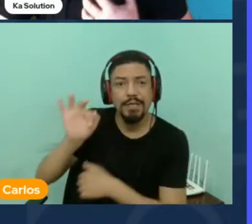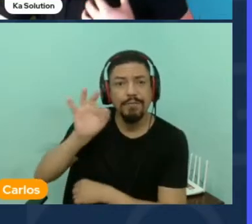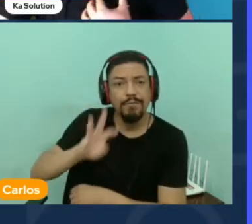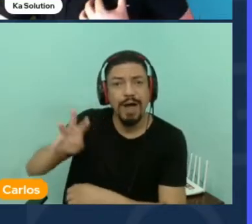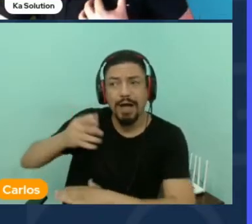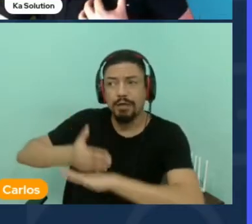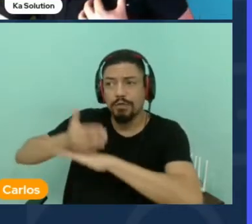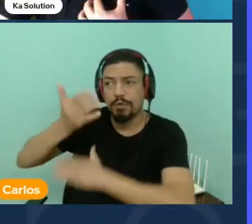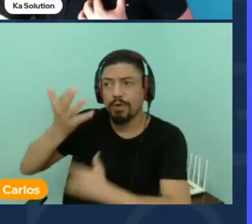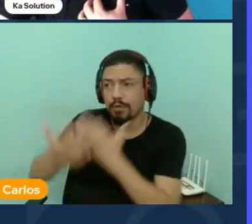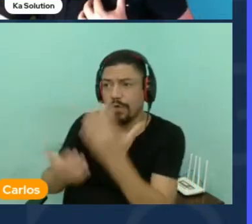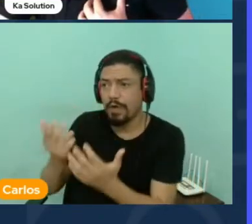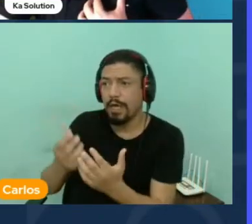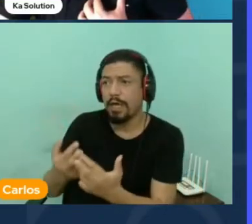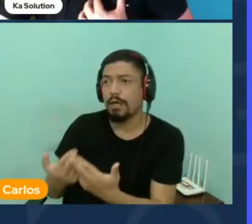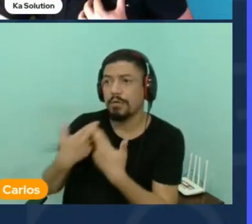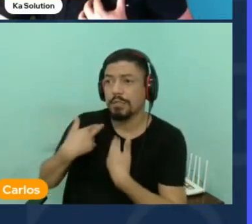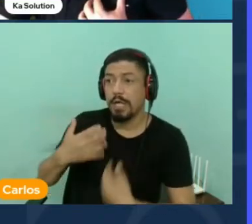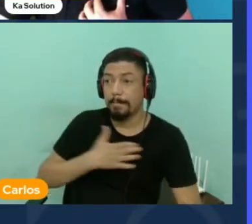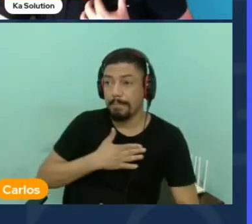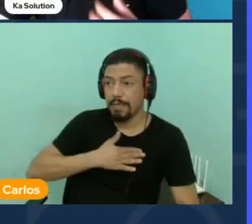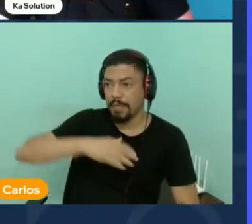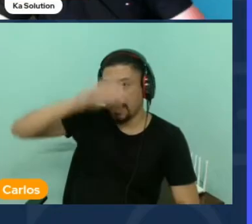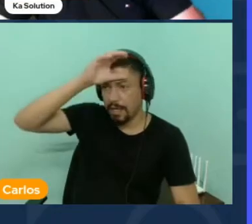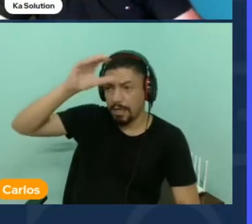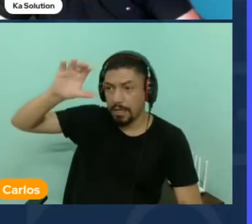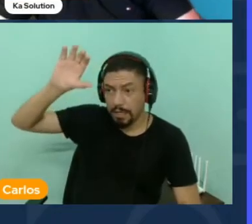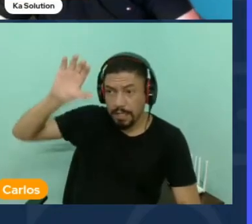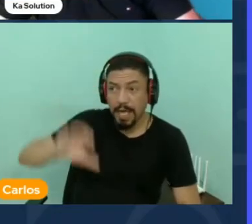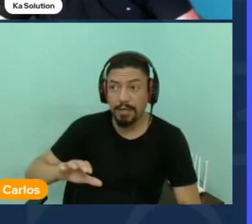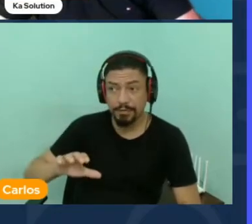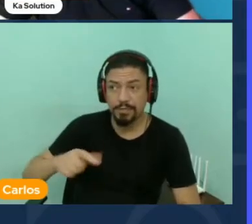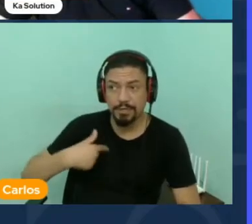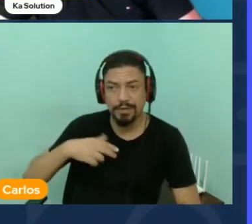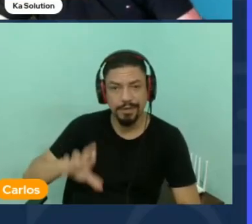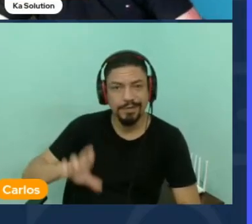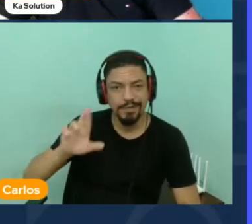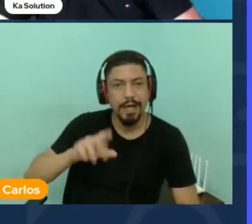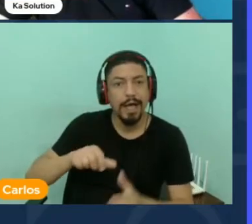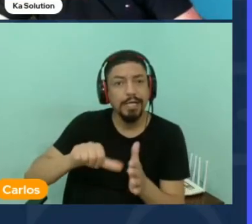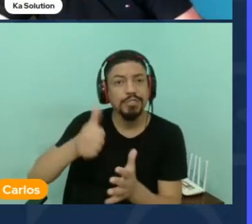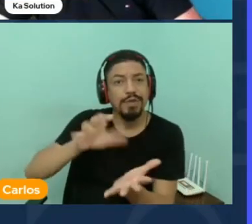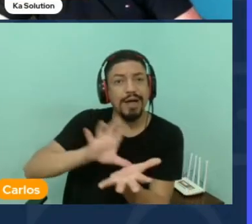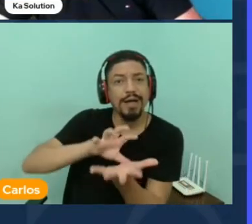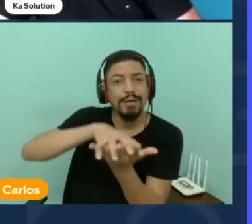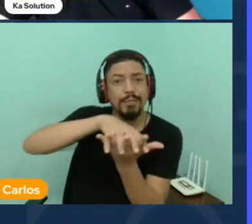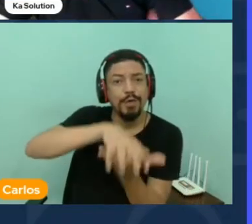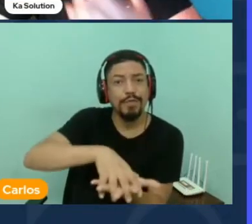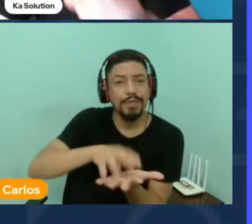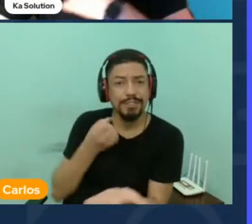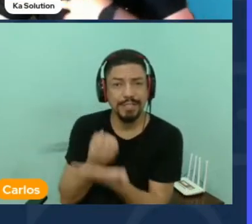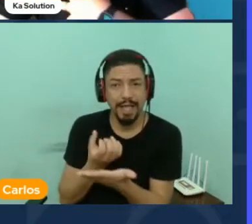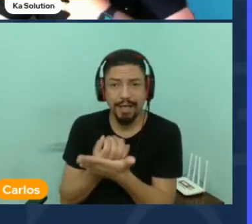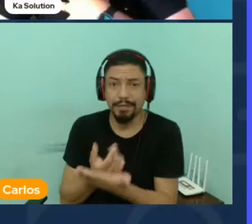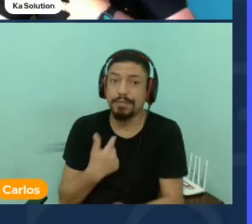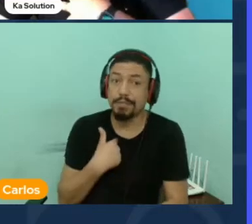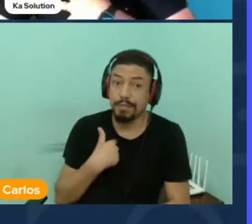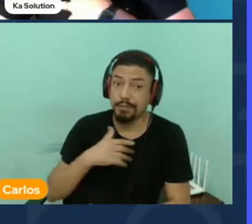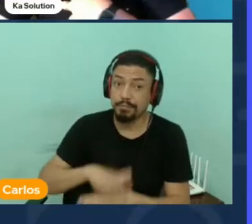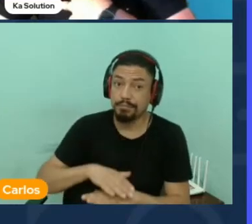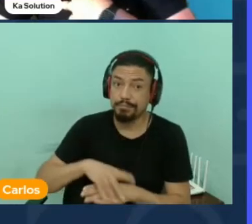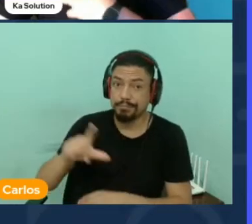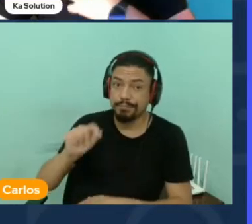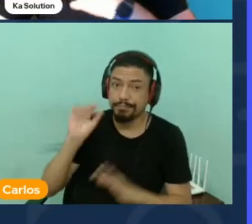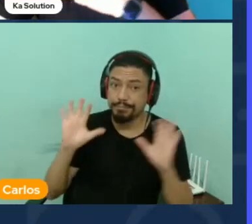isso é responsabilidade minha como cliente. Habilitar a criptografia dos meus dados é uma opção que eu tenho